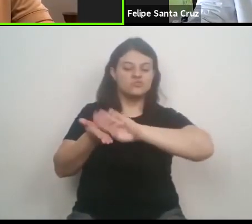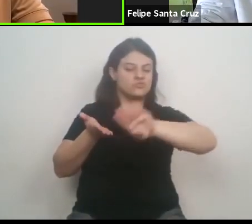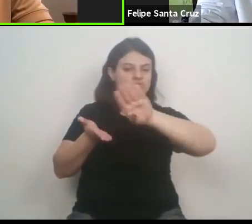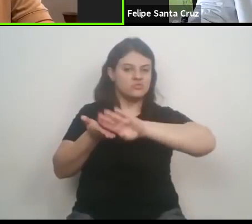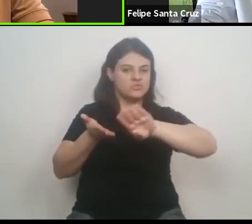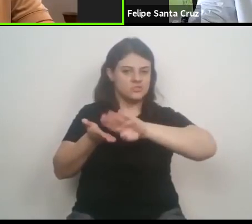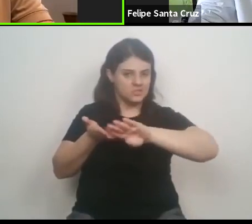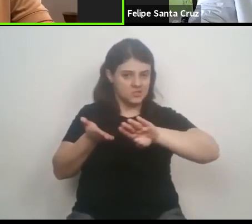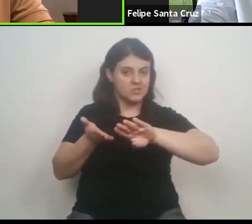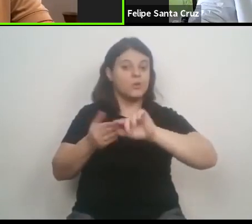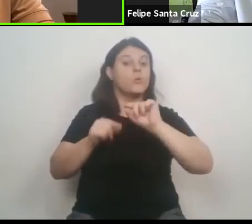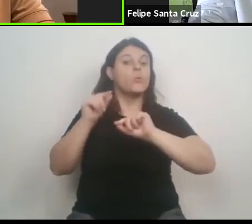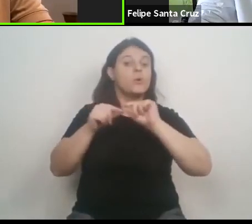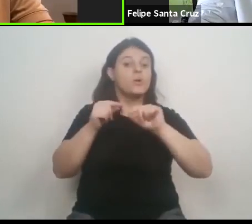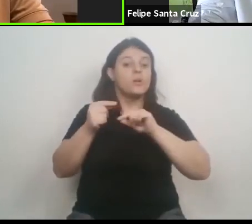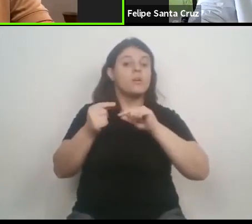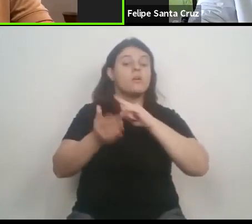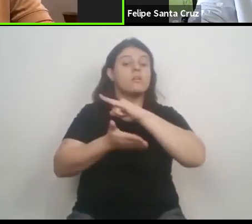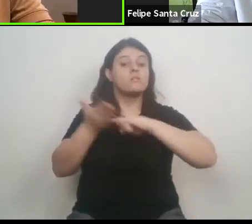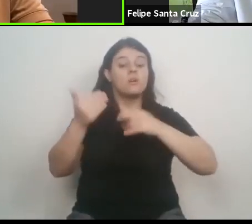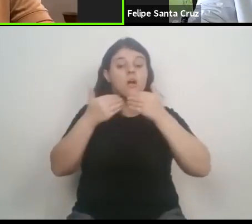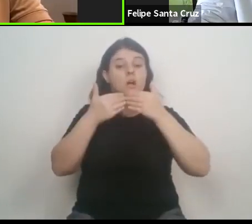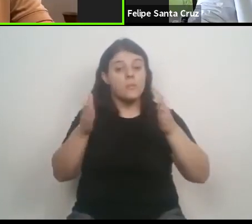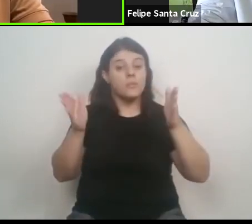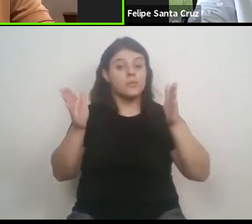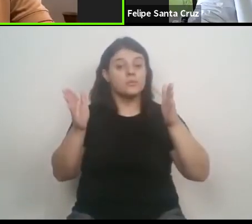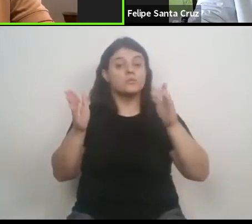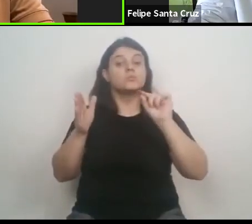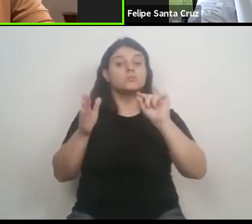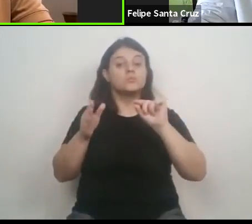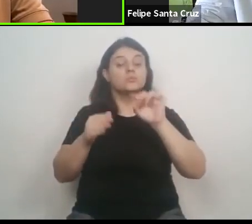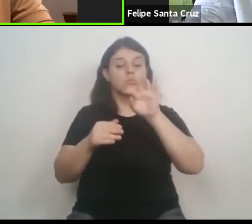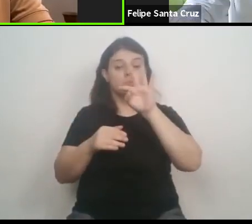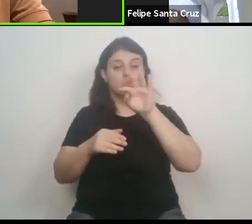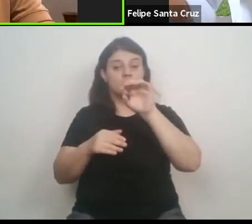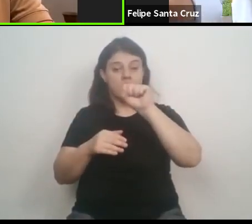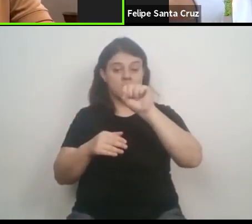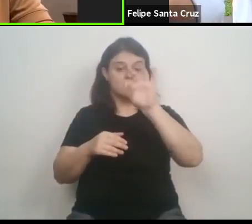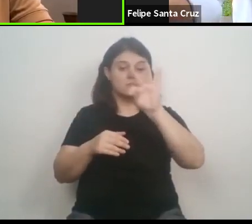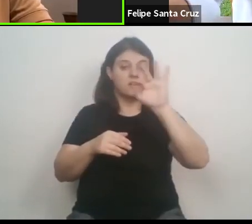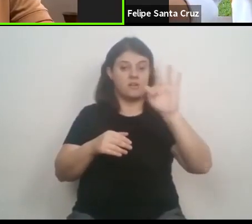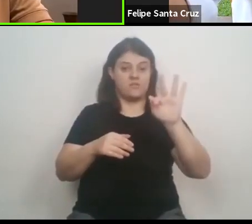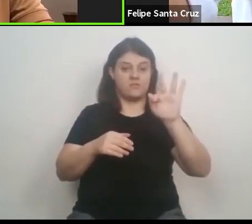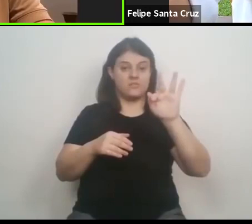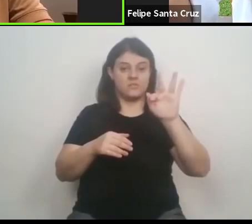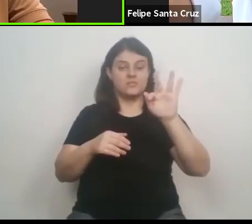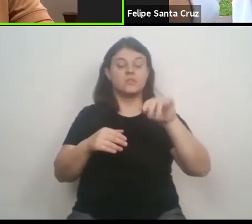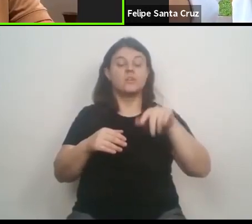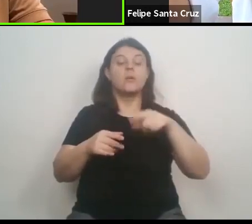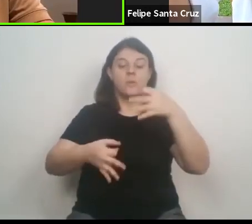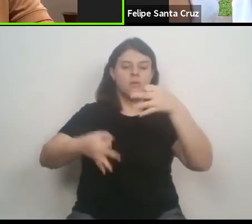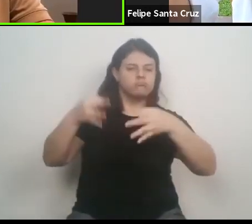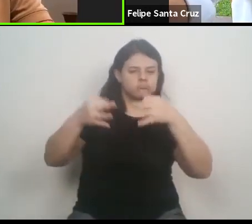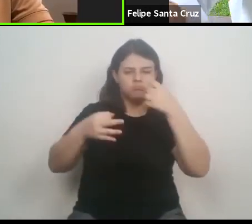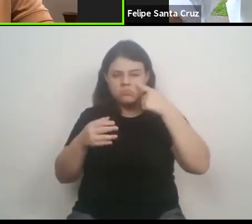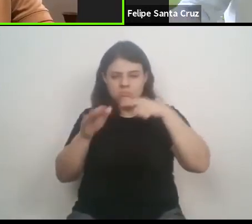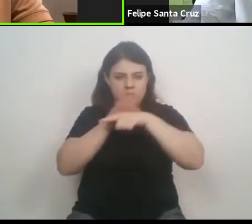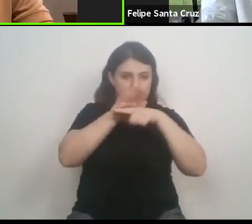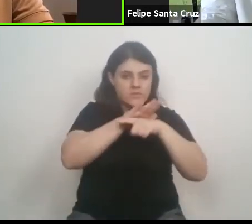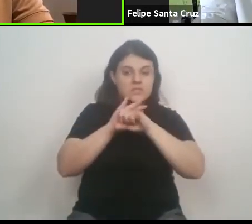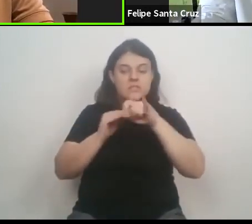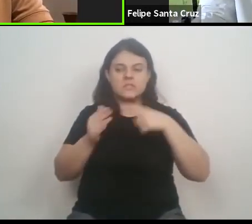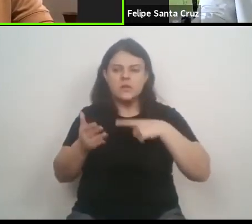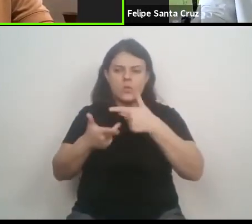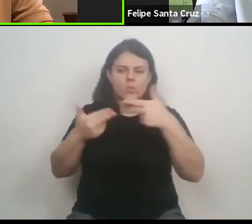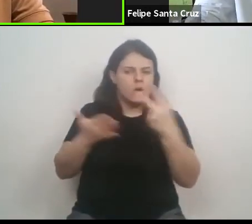desconsidere o inquérito aberto no STF para apurar irregularidades